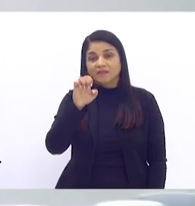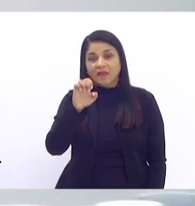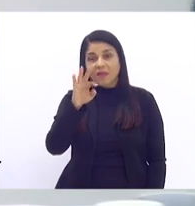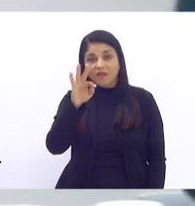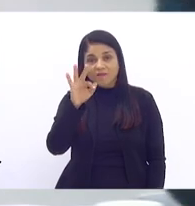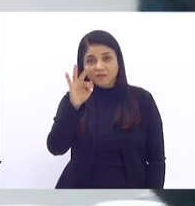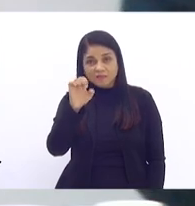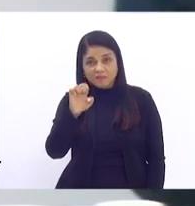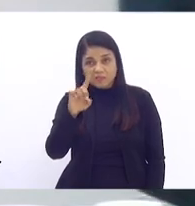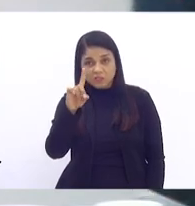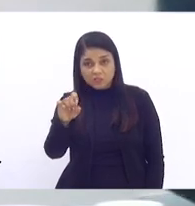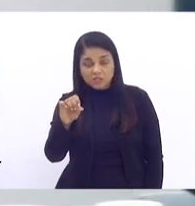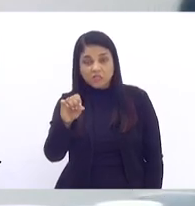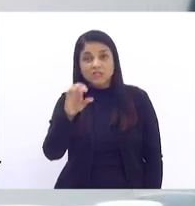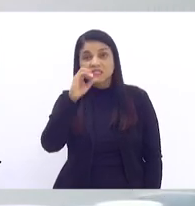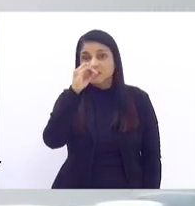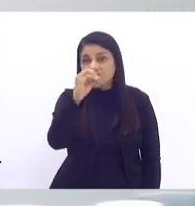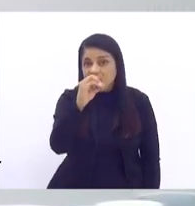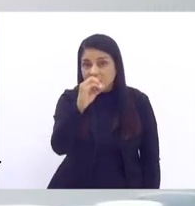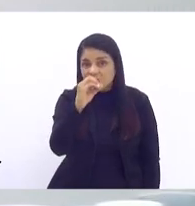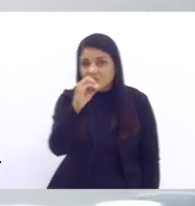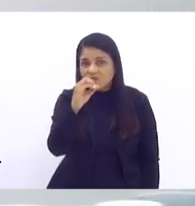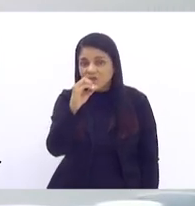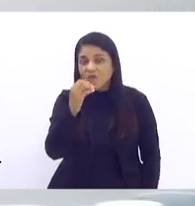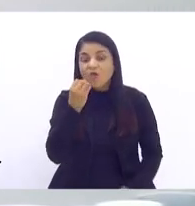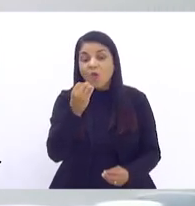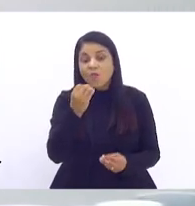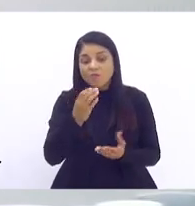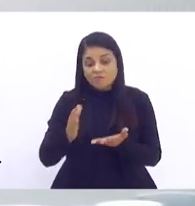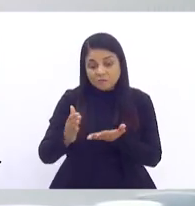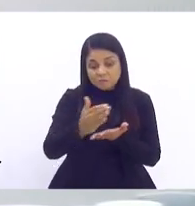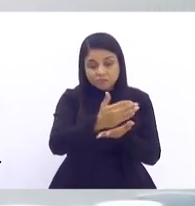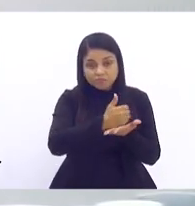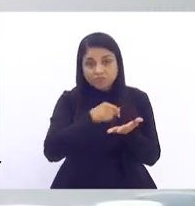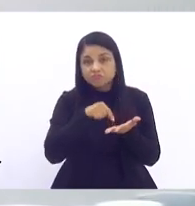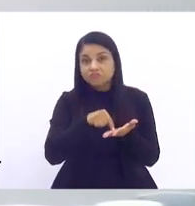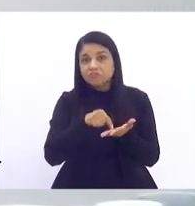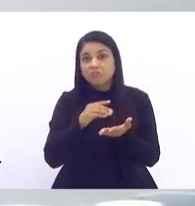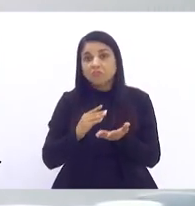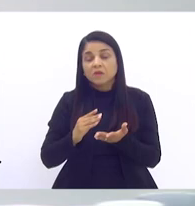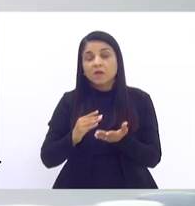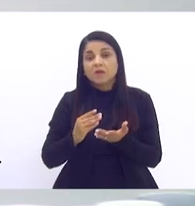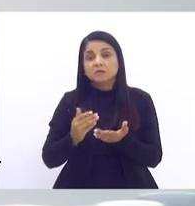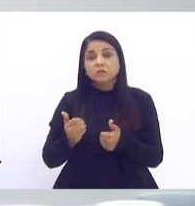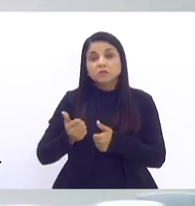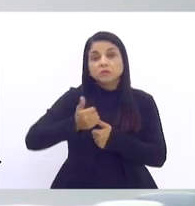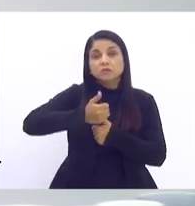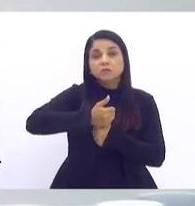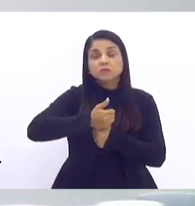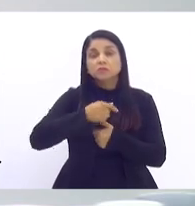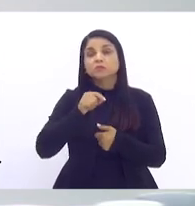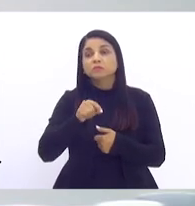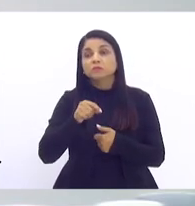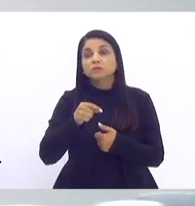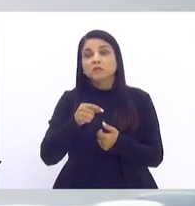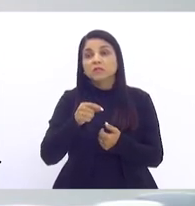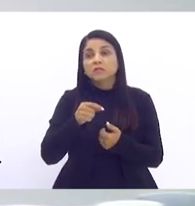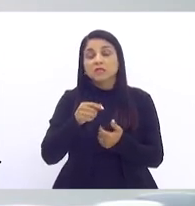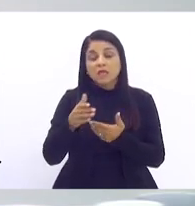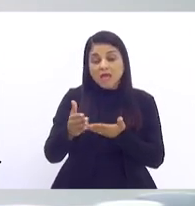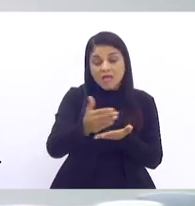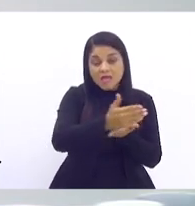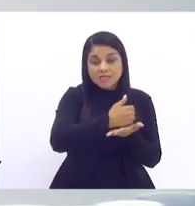esse déficit 168 bilhões da onde vai ter receita nova para